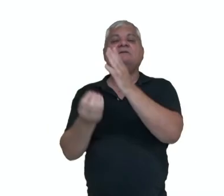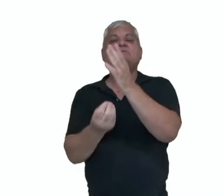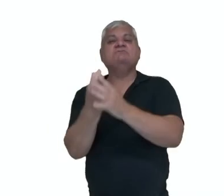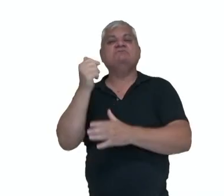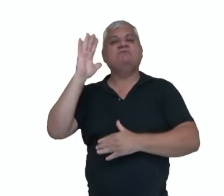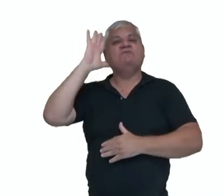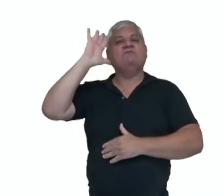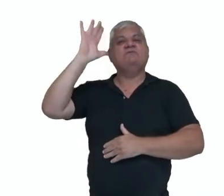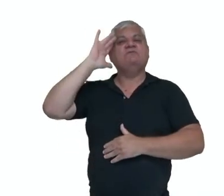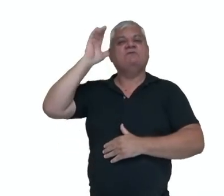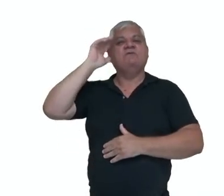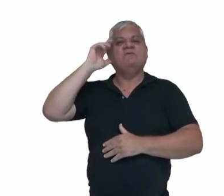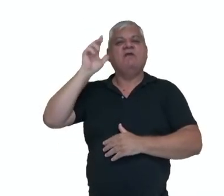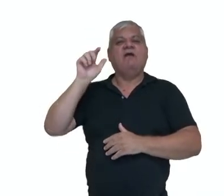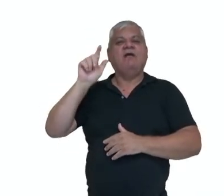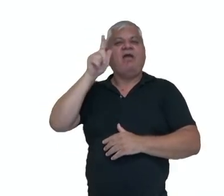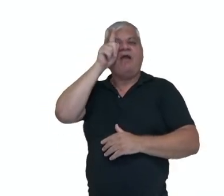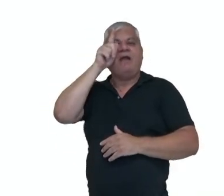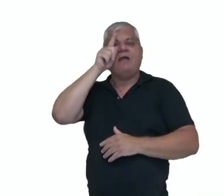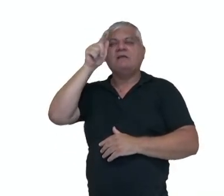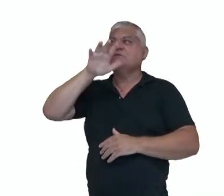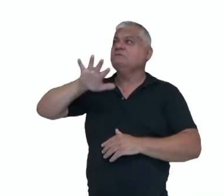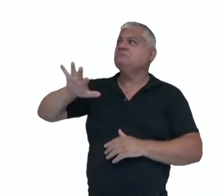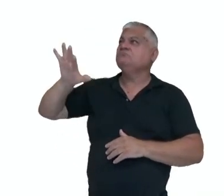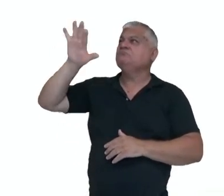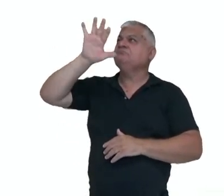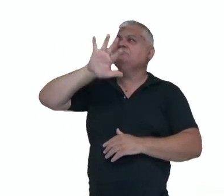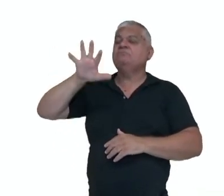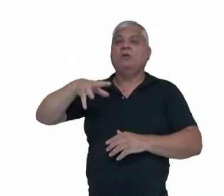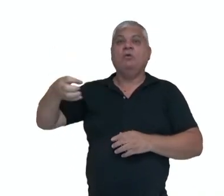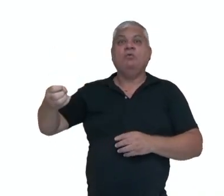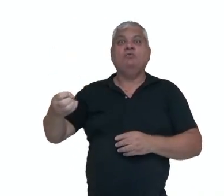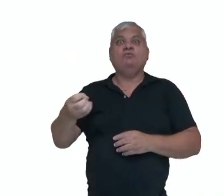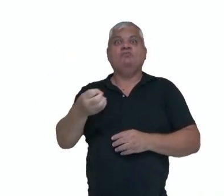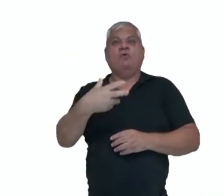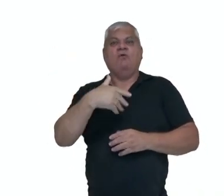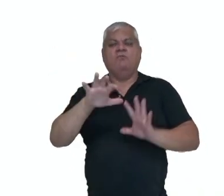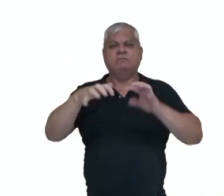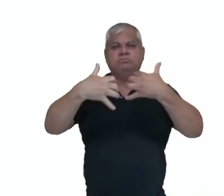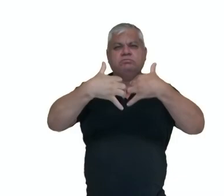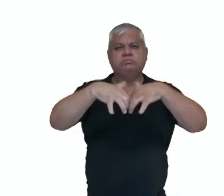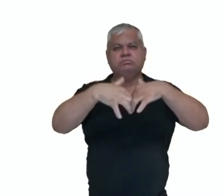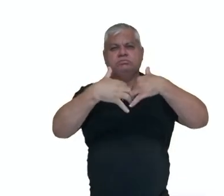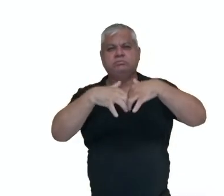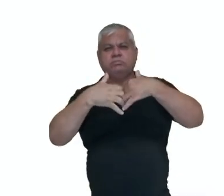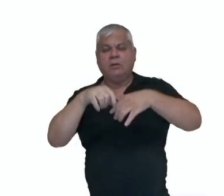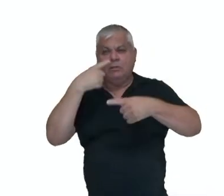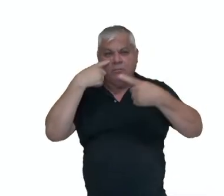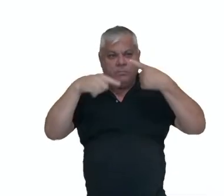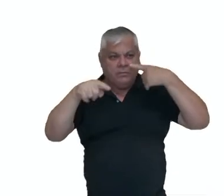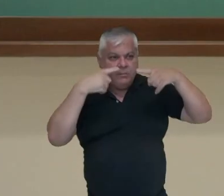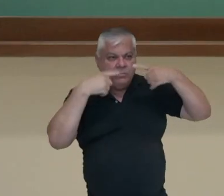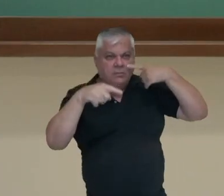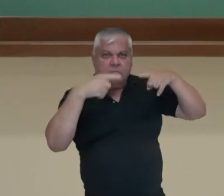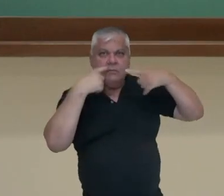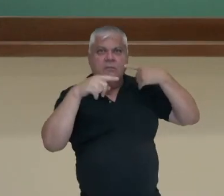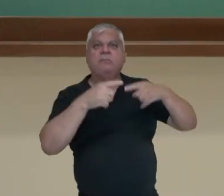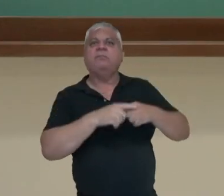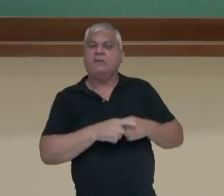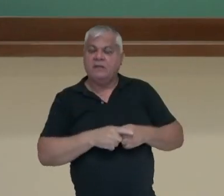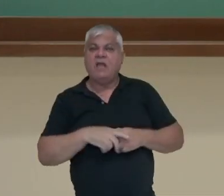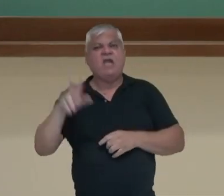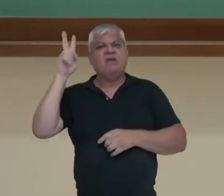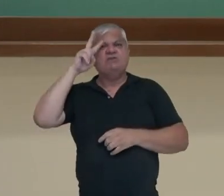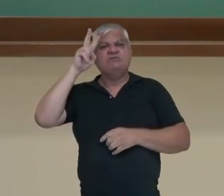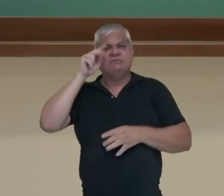filosofia ocidental, ela se configura como uma nova forma de pensamento racional. Houveram uma série de condições